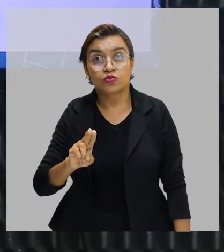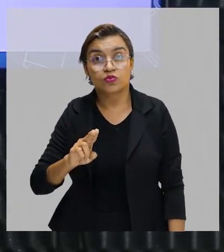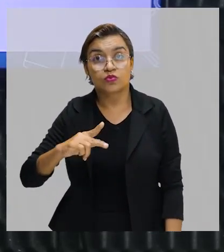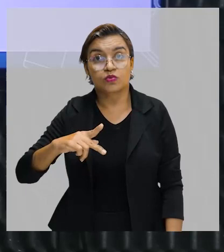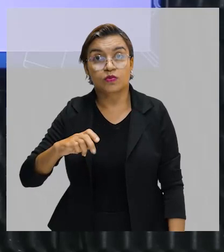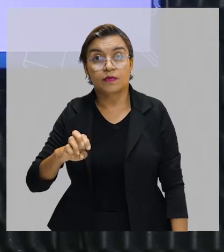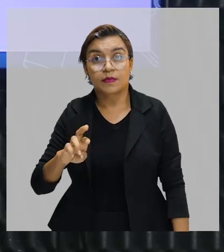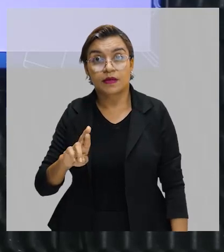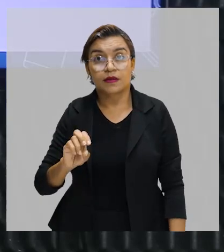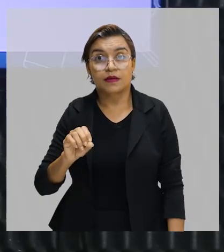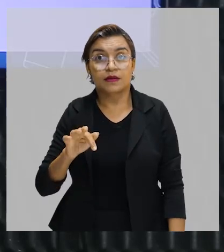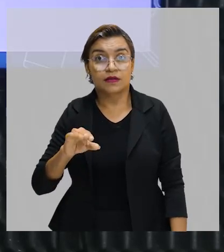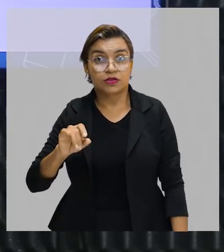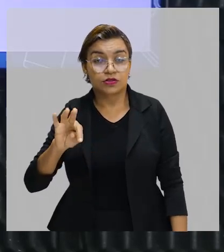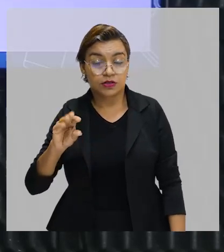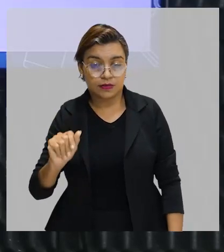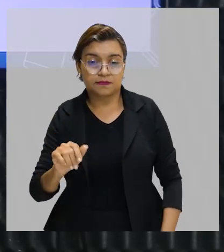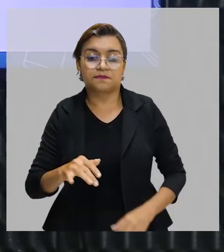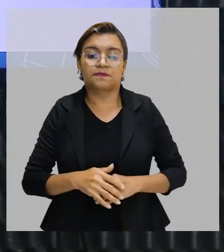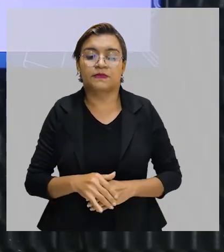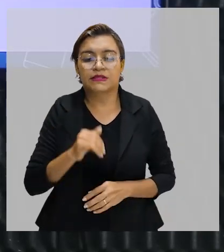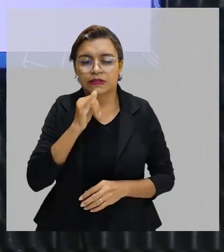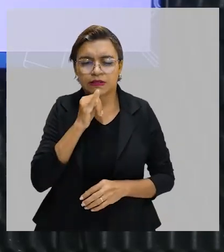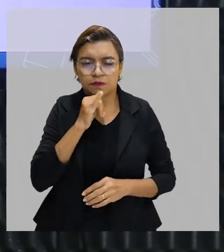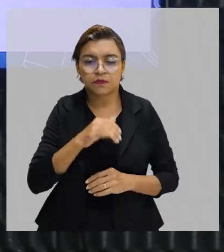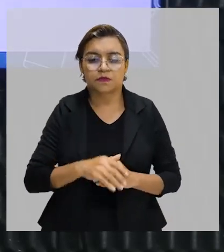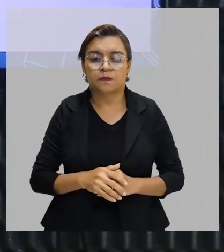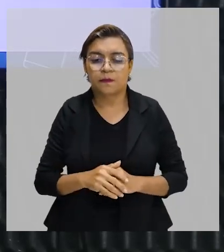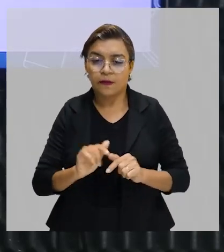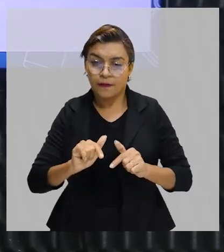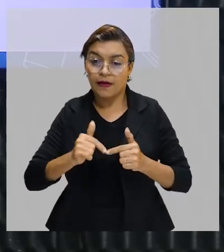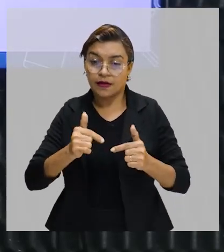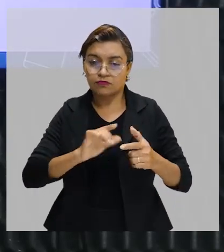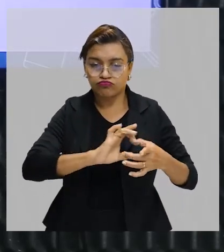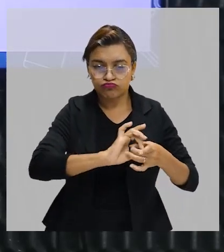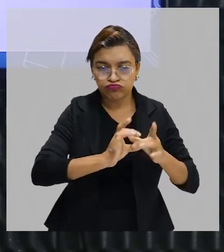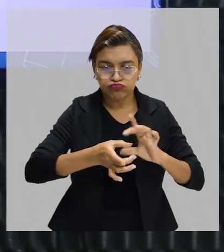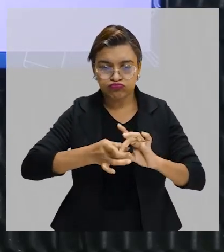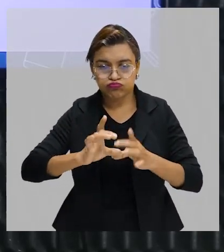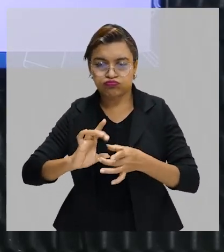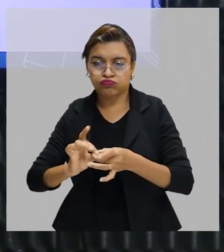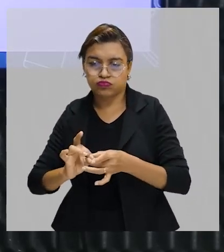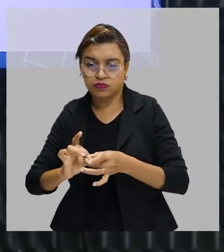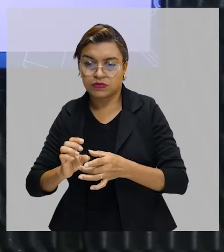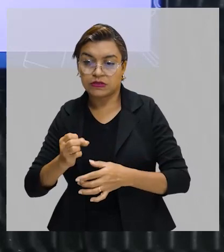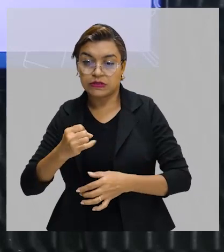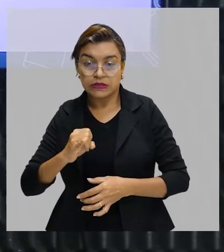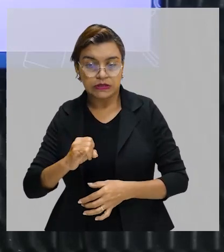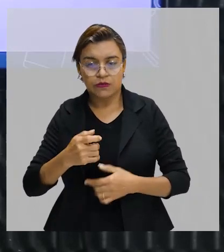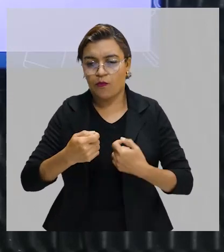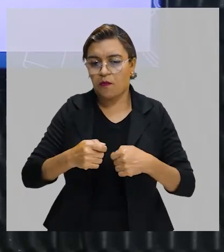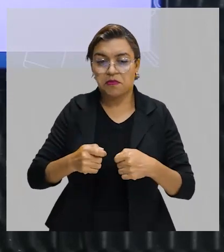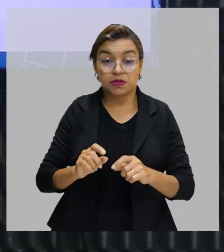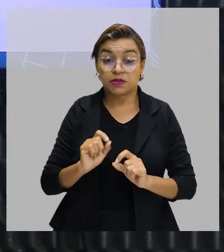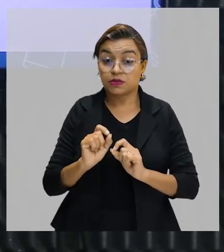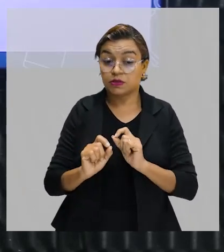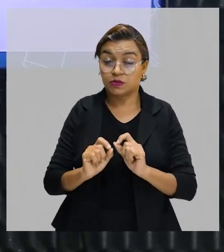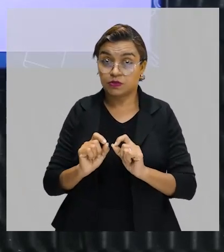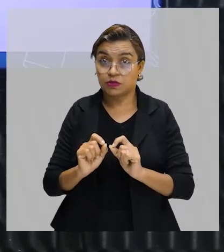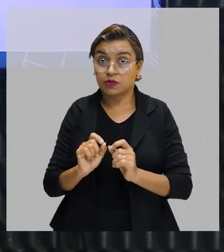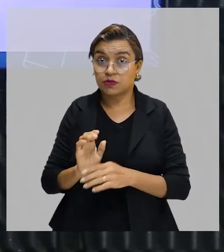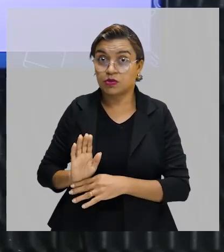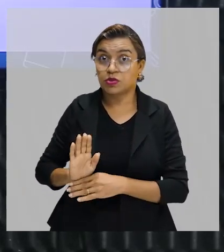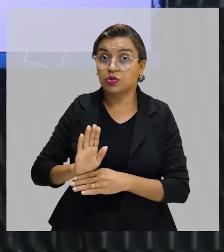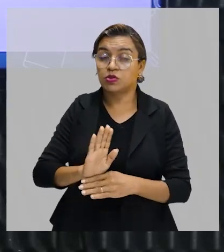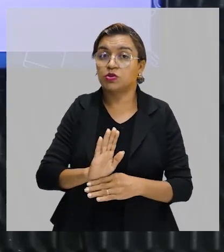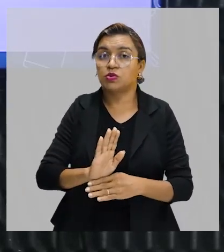Uma reação capaz de suster, né, uma reação em cadeia, sem necessitar da